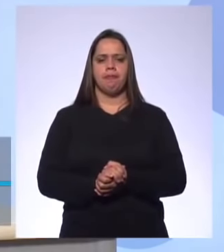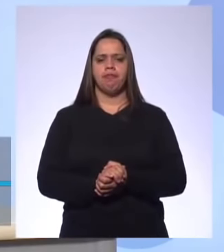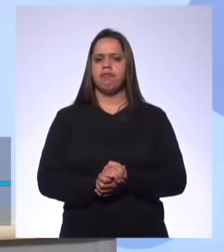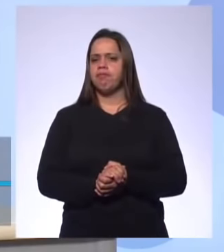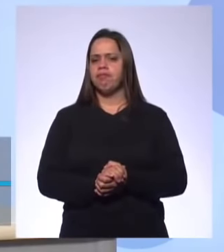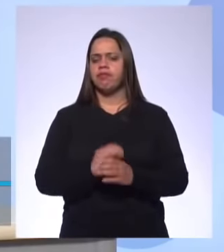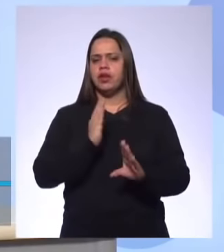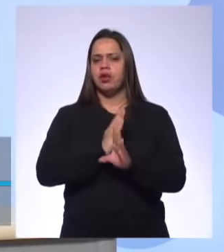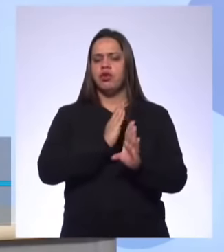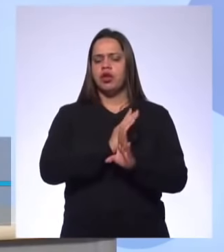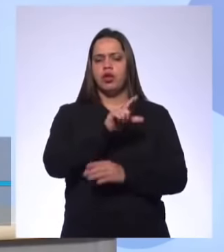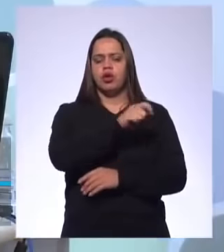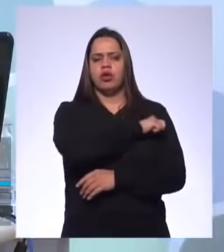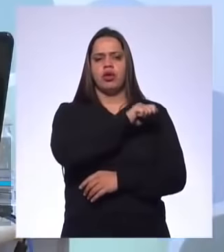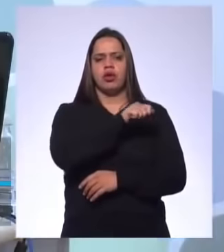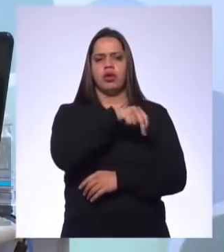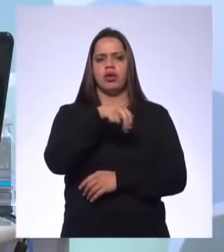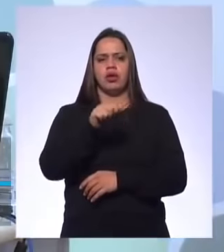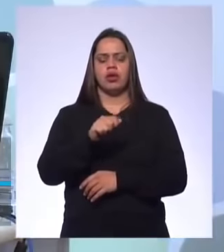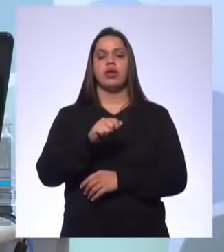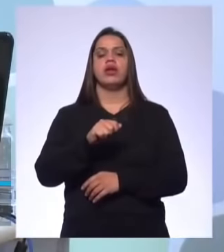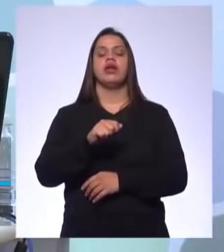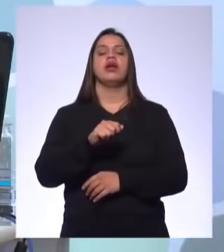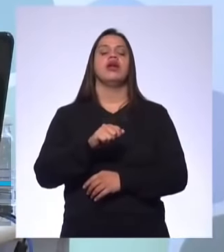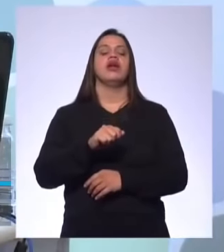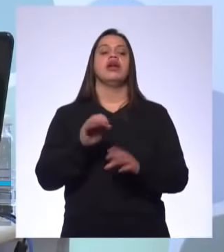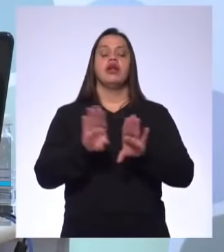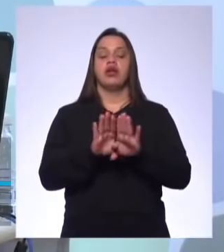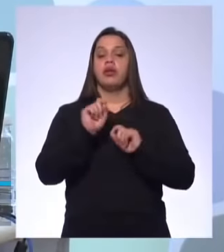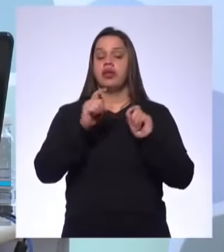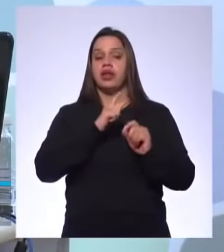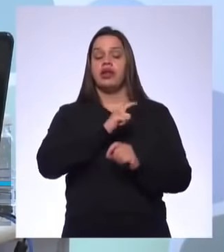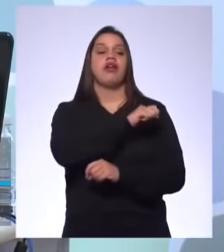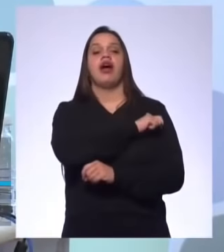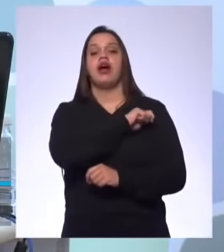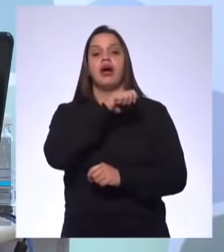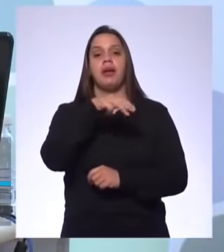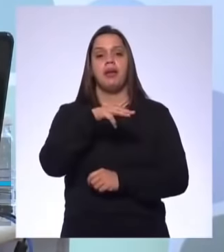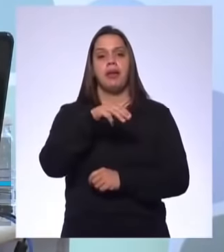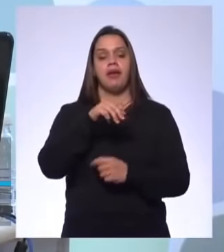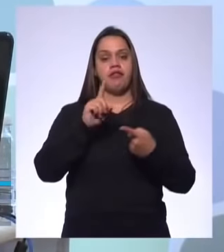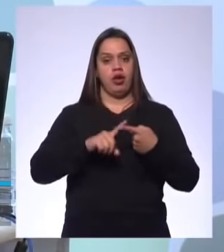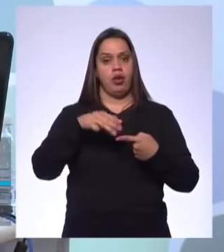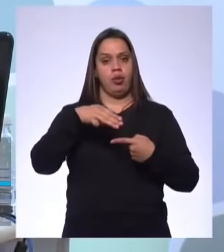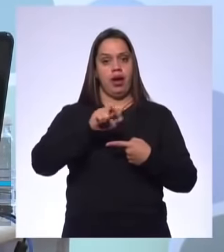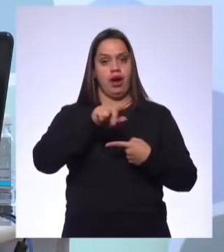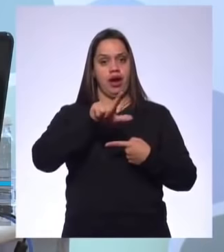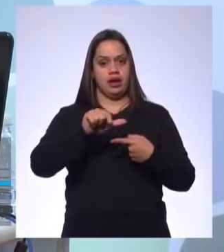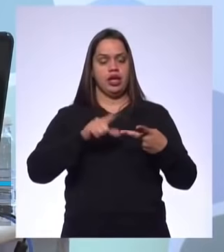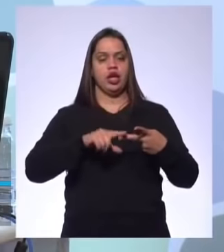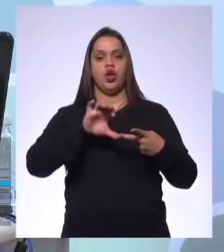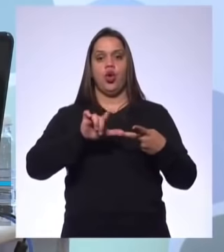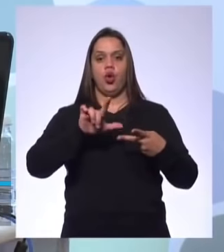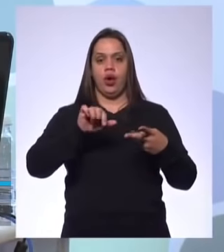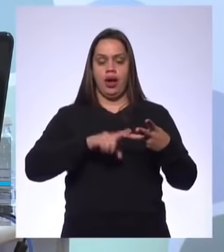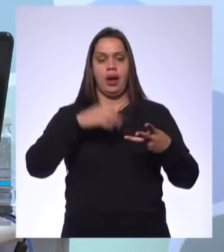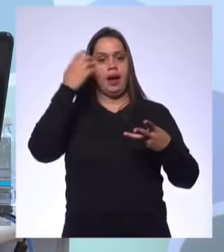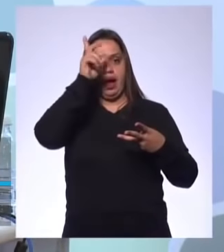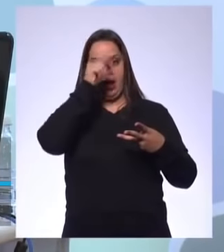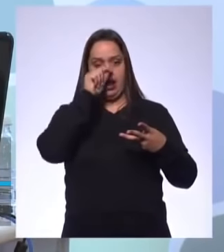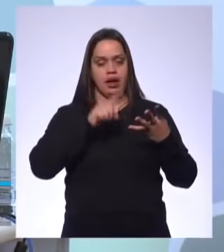Ana Clara. Eu leio aqui, depois você acha aí. Leia, A Ana por Beatriz favor. colocou assim, ó. A Marli, a Chloé, a Branquinha, o